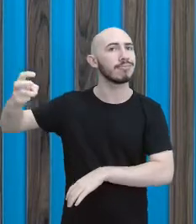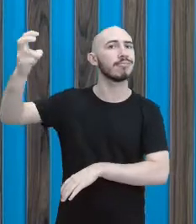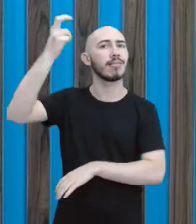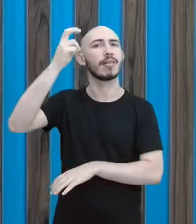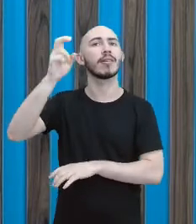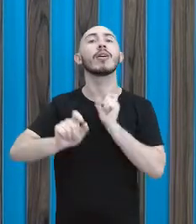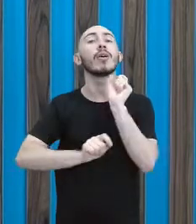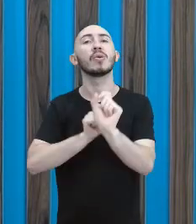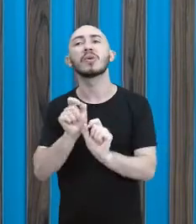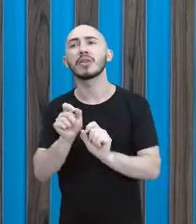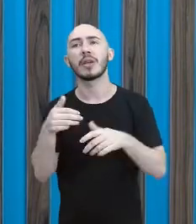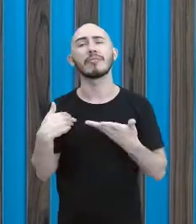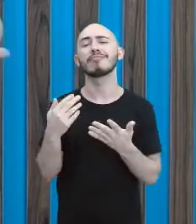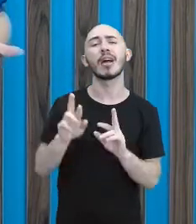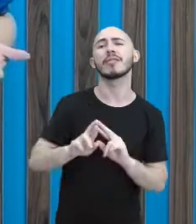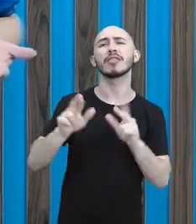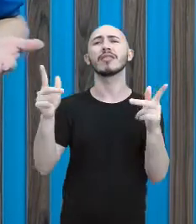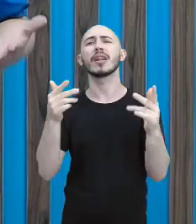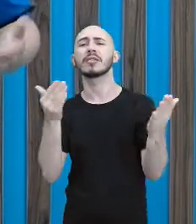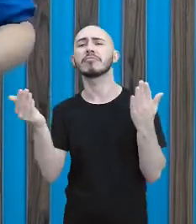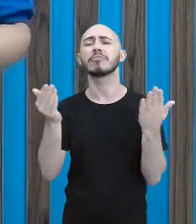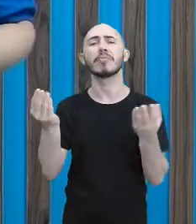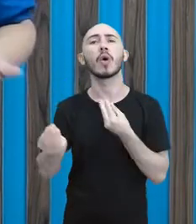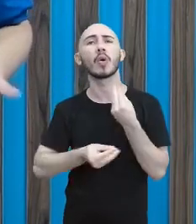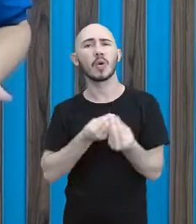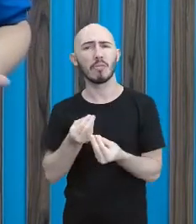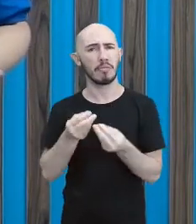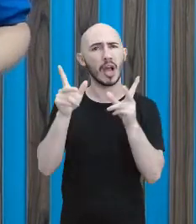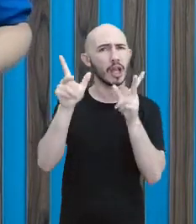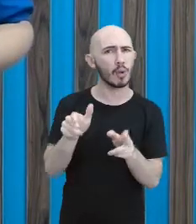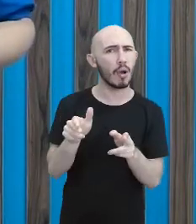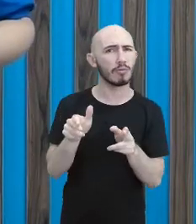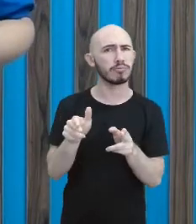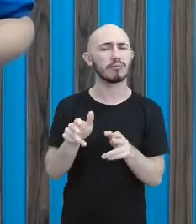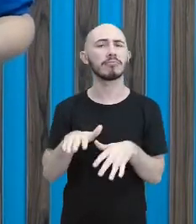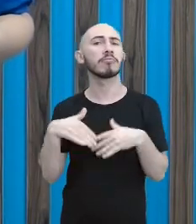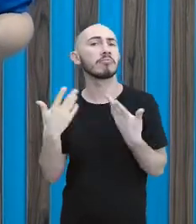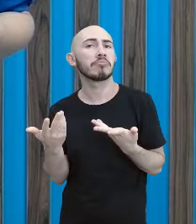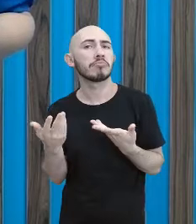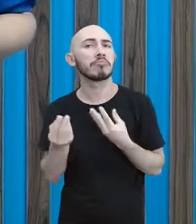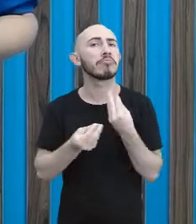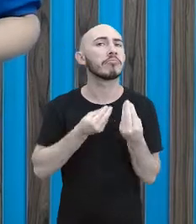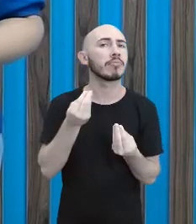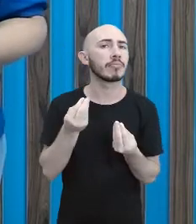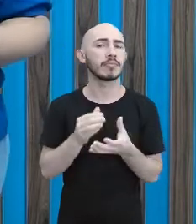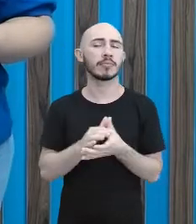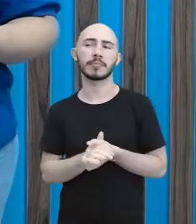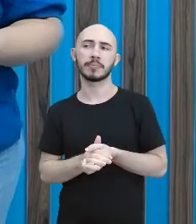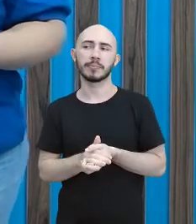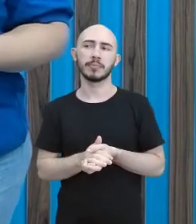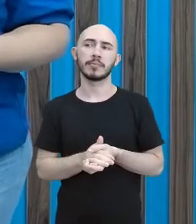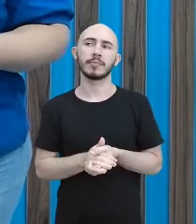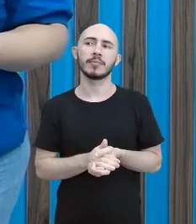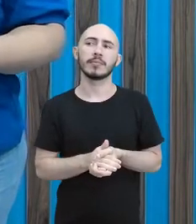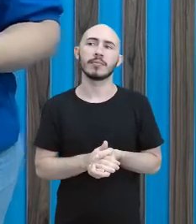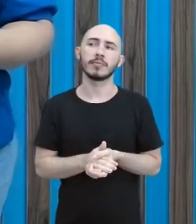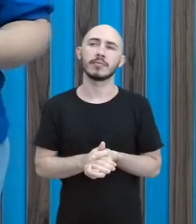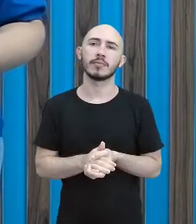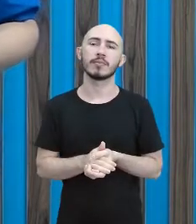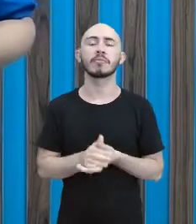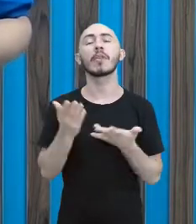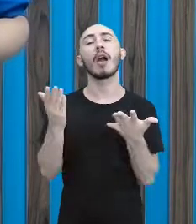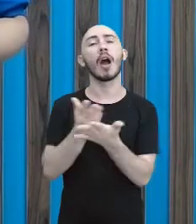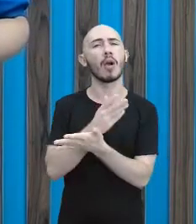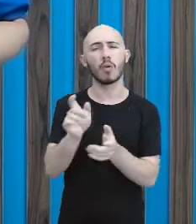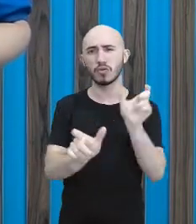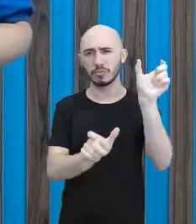altas habilidades e o que é ter superdotação, ou é a mesma coisa, não é? Então, alguns